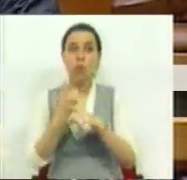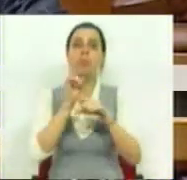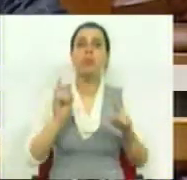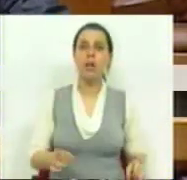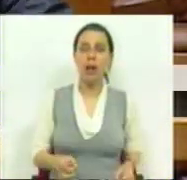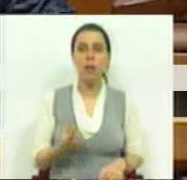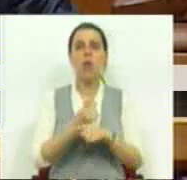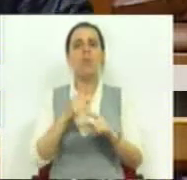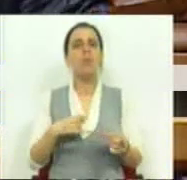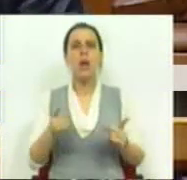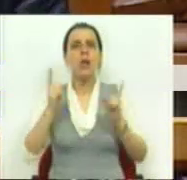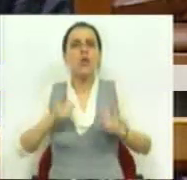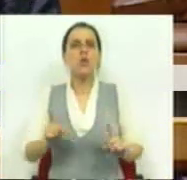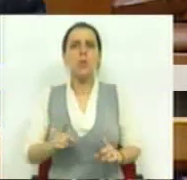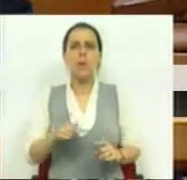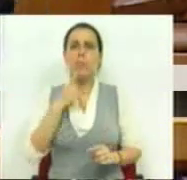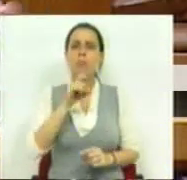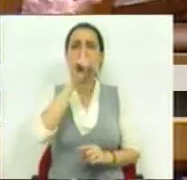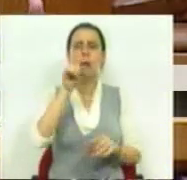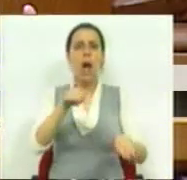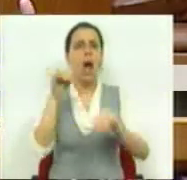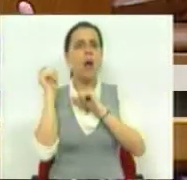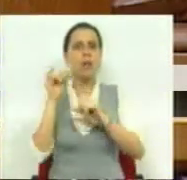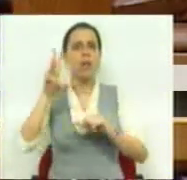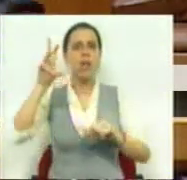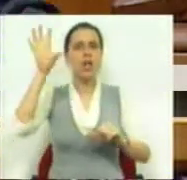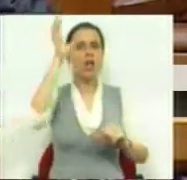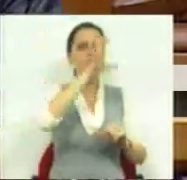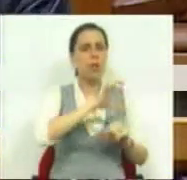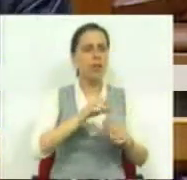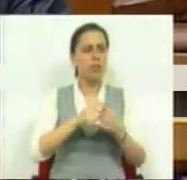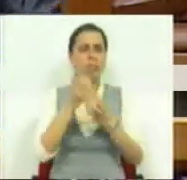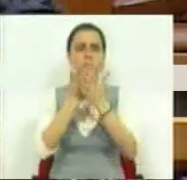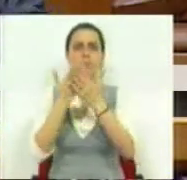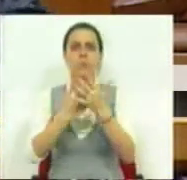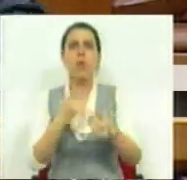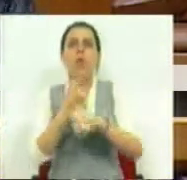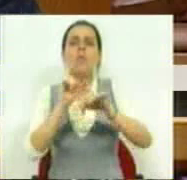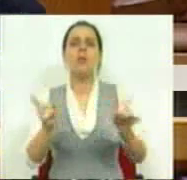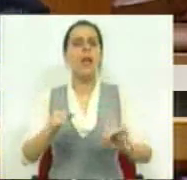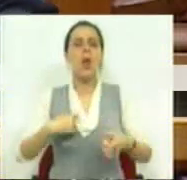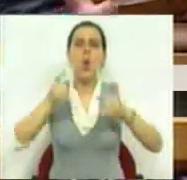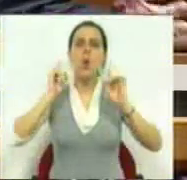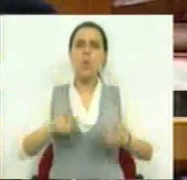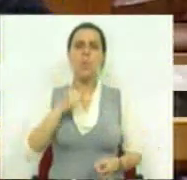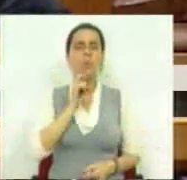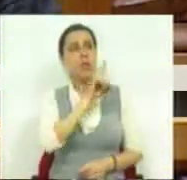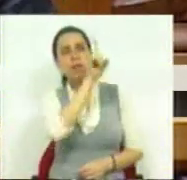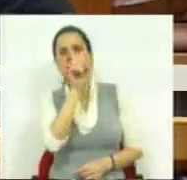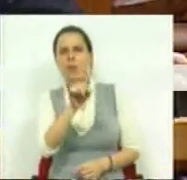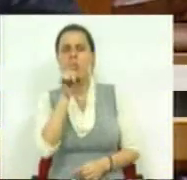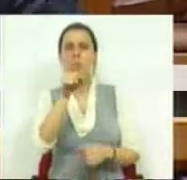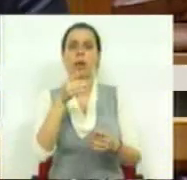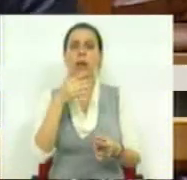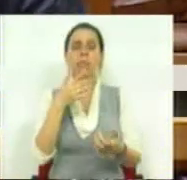Porquê? Porque é que nós não começamos por questionar a ausência da regionalização administrativa? Porque é que nós não começamos por questionar